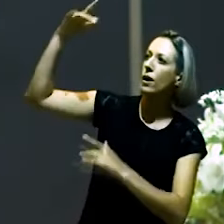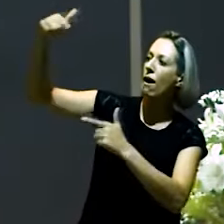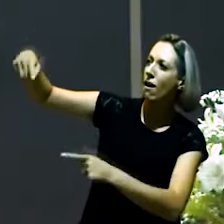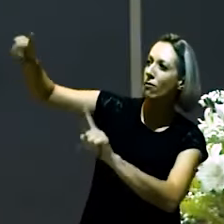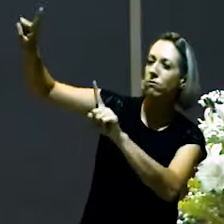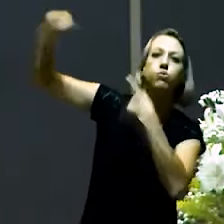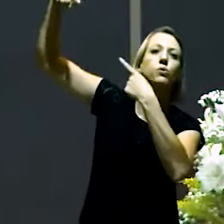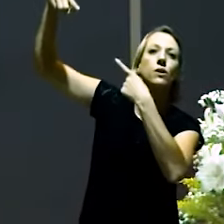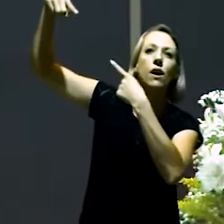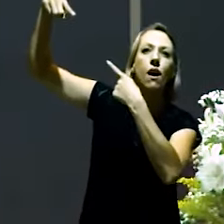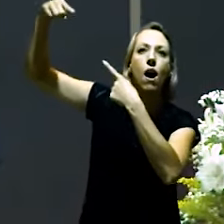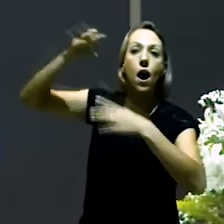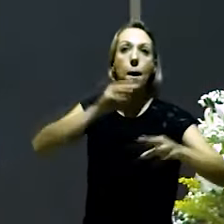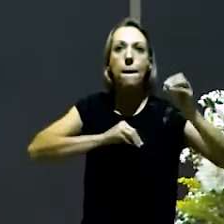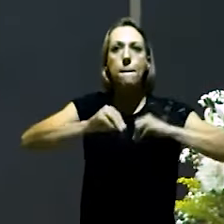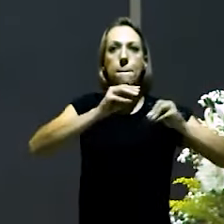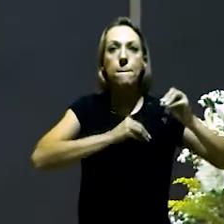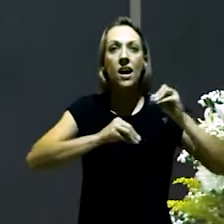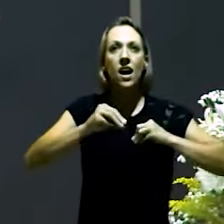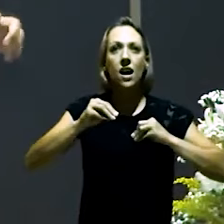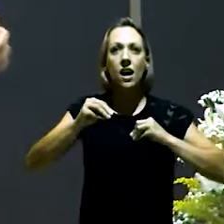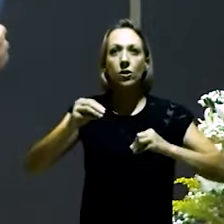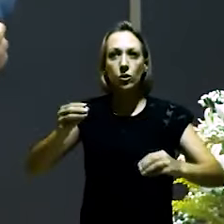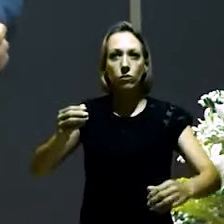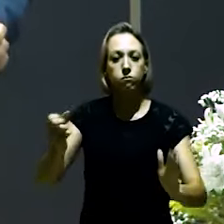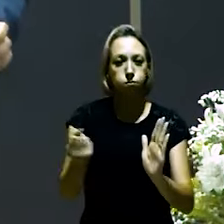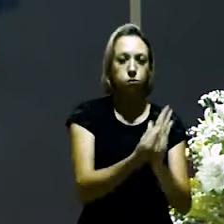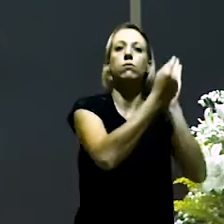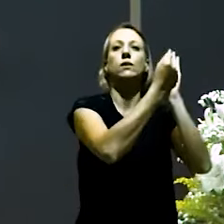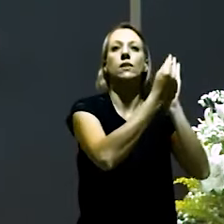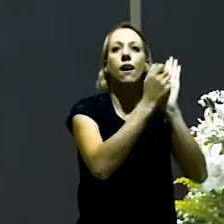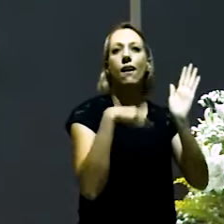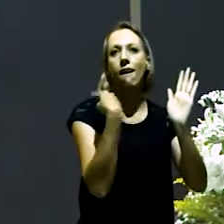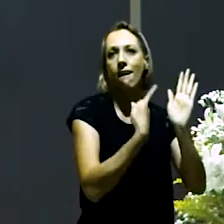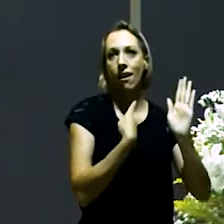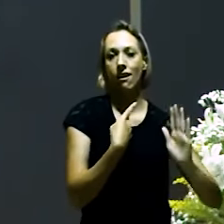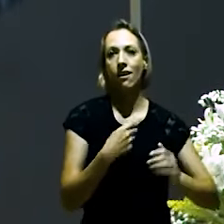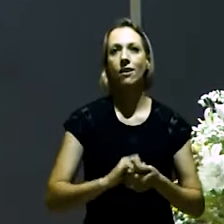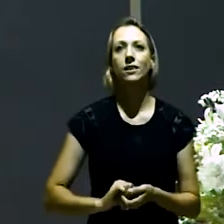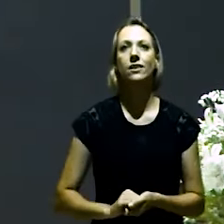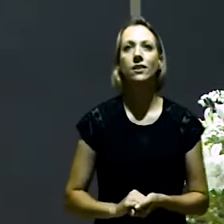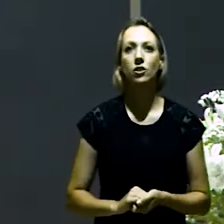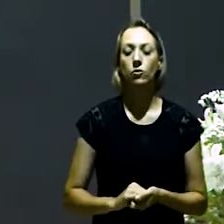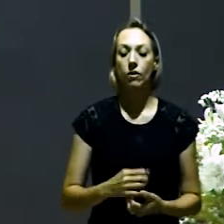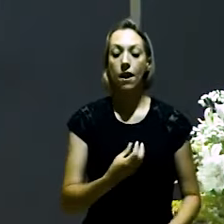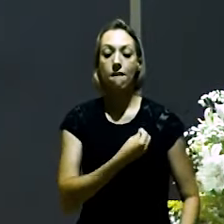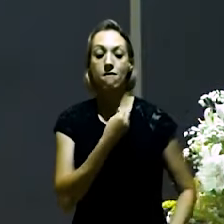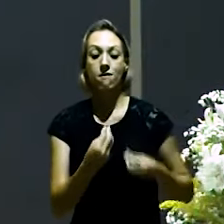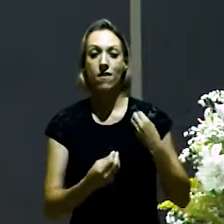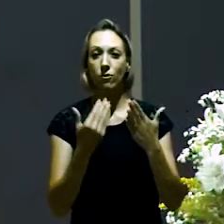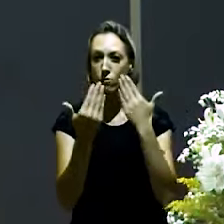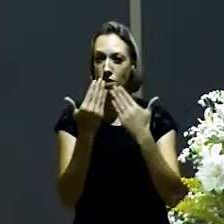Esses mesmos pecados ainda estavam grudados em nós, e nós estávamos vivendo como